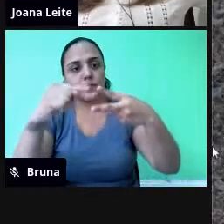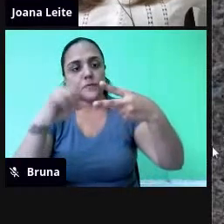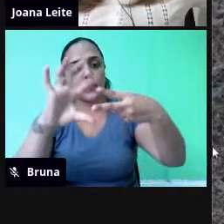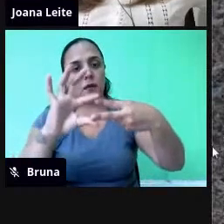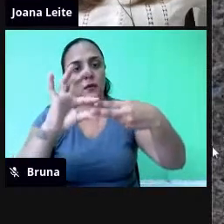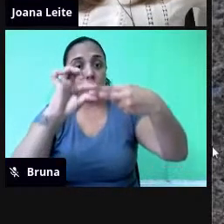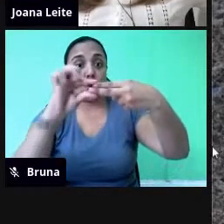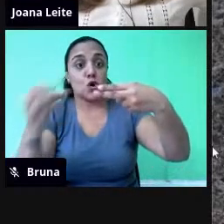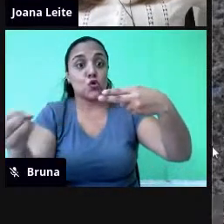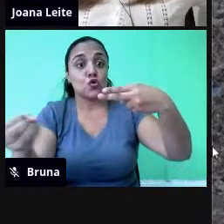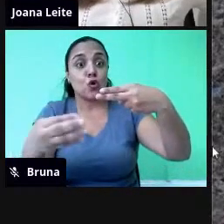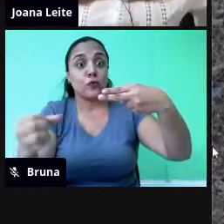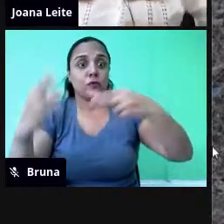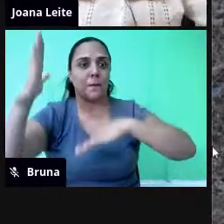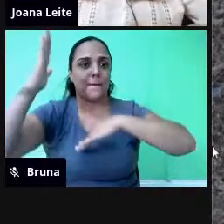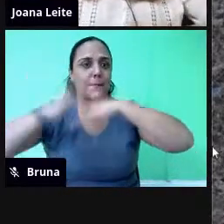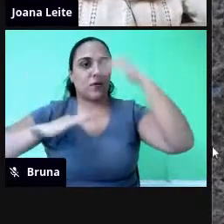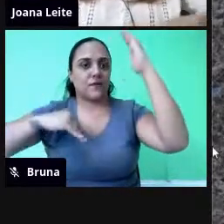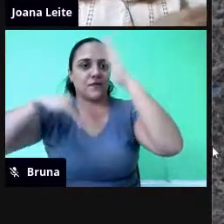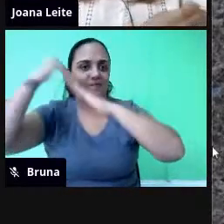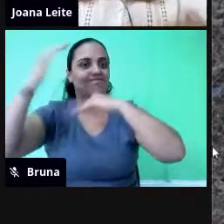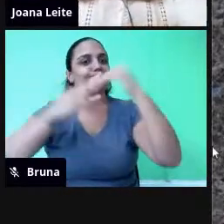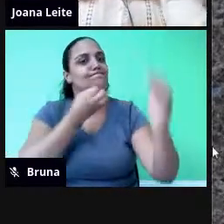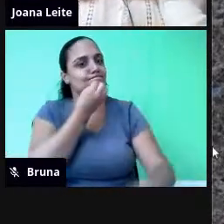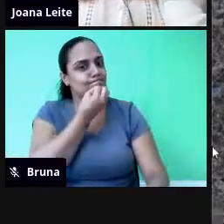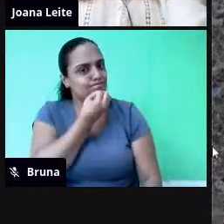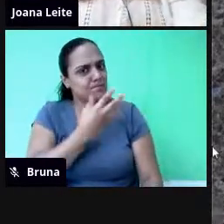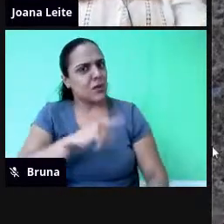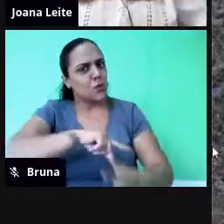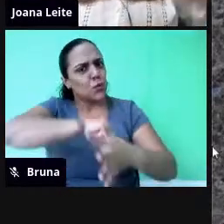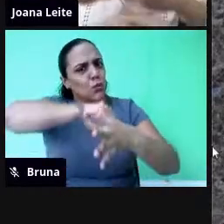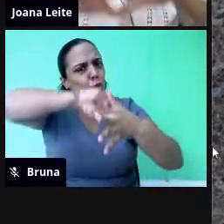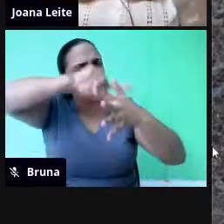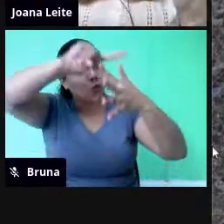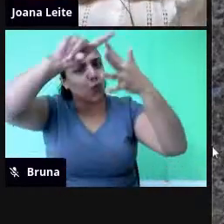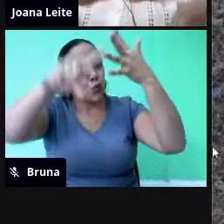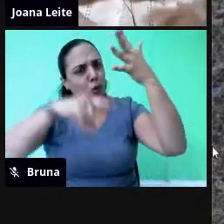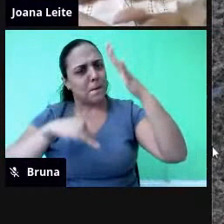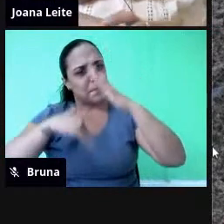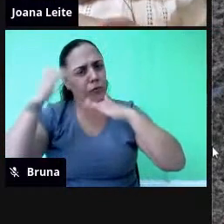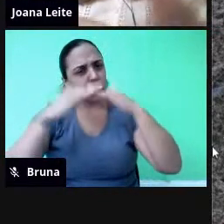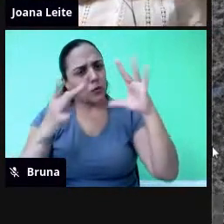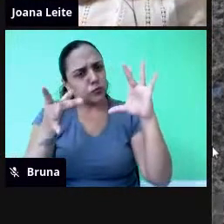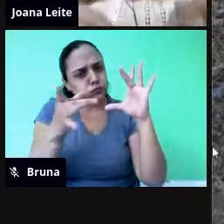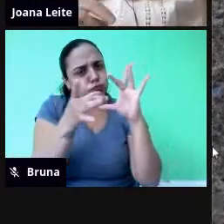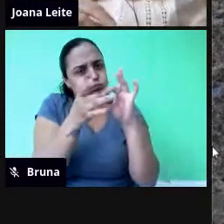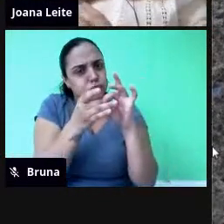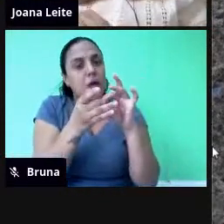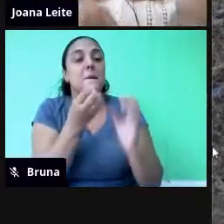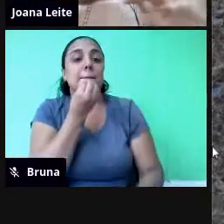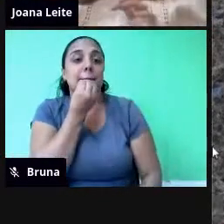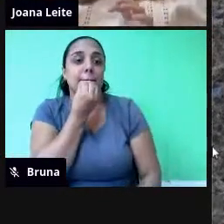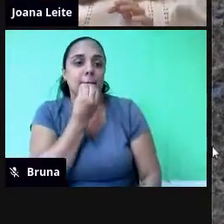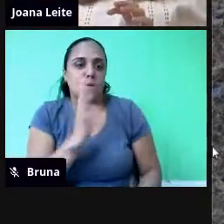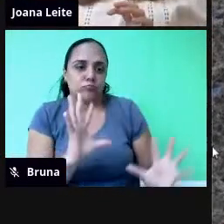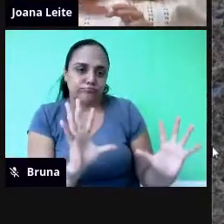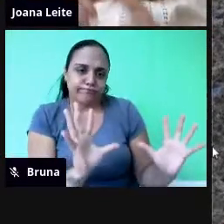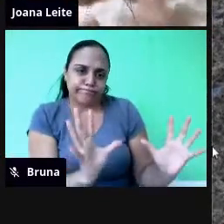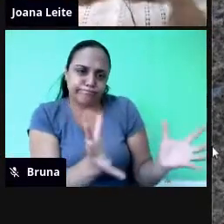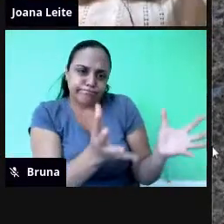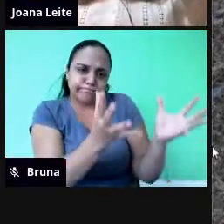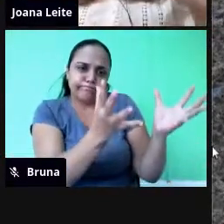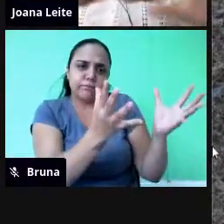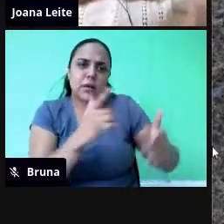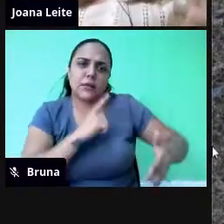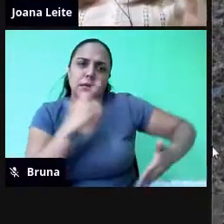equipe multiprofissional. Então, a gente precisa de todos esses atuando nos vários âmbitos. A gente vai trabalhar comunicação, a gente vai trabalhar